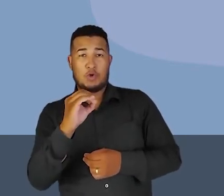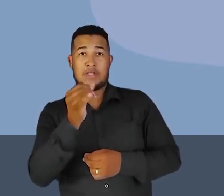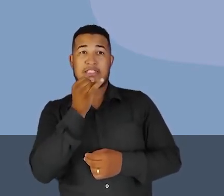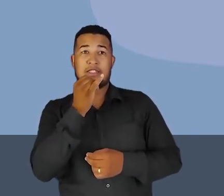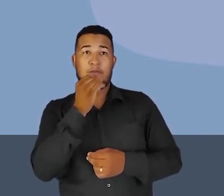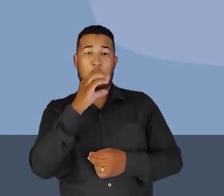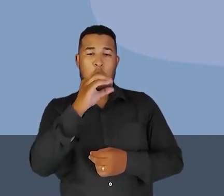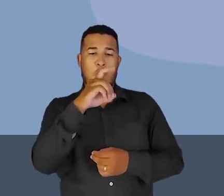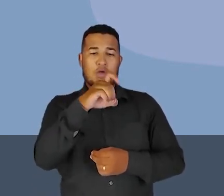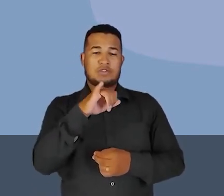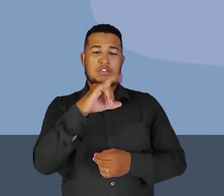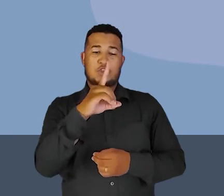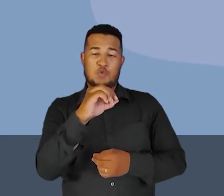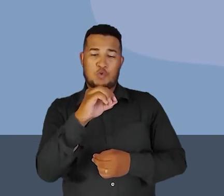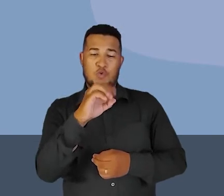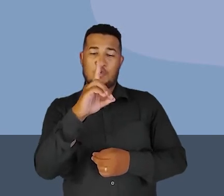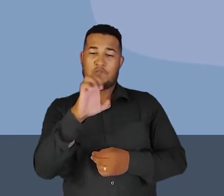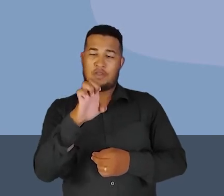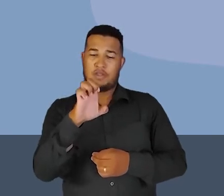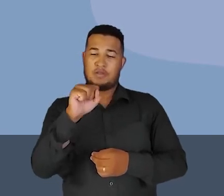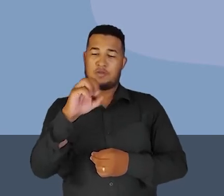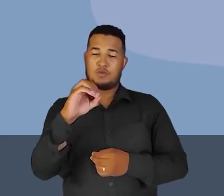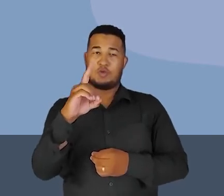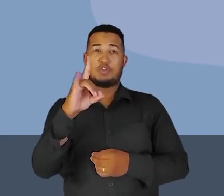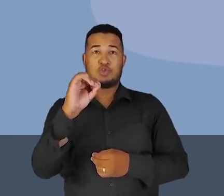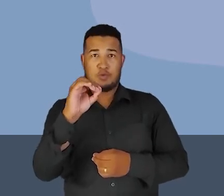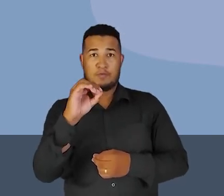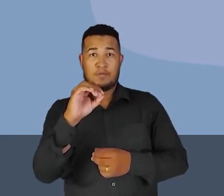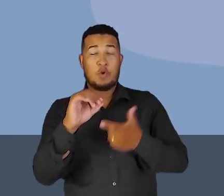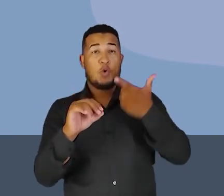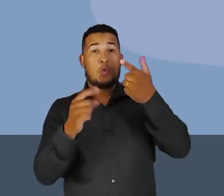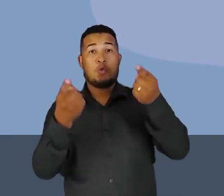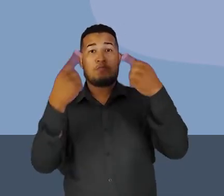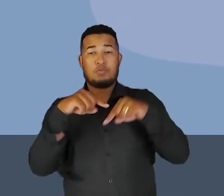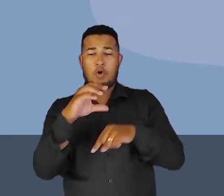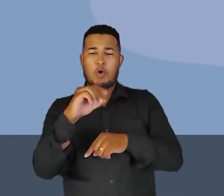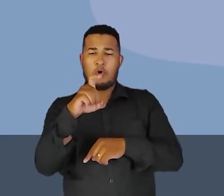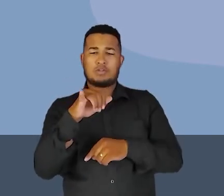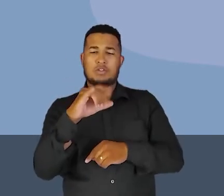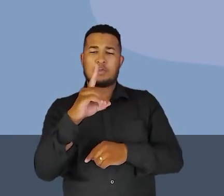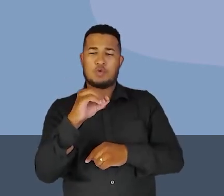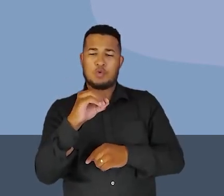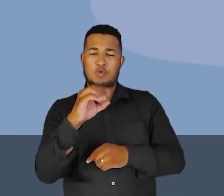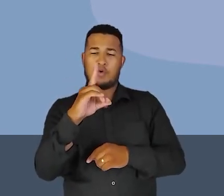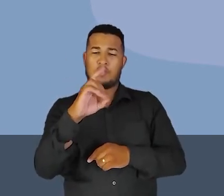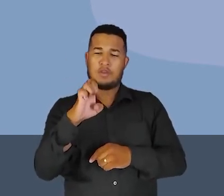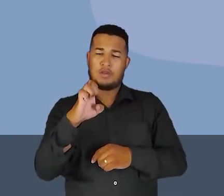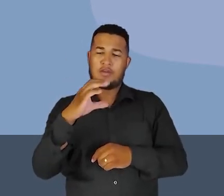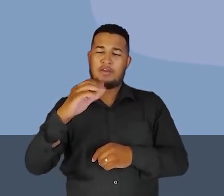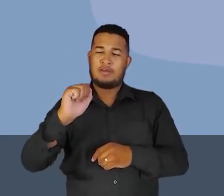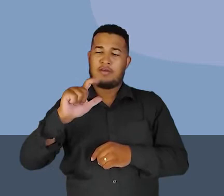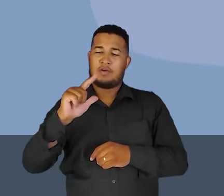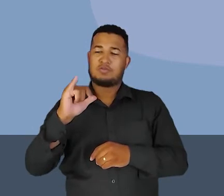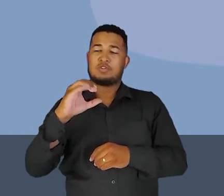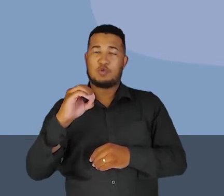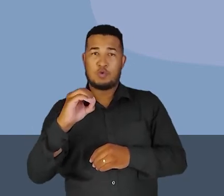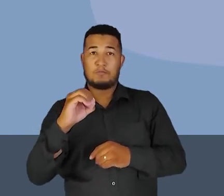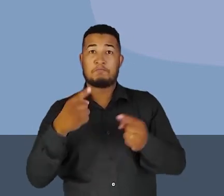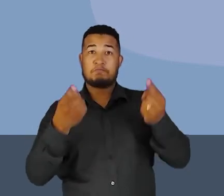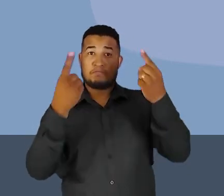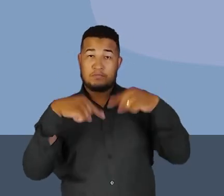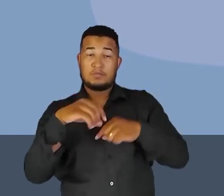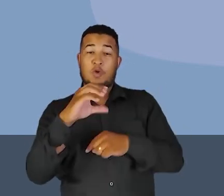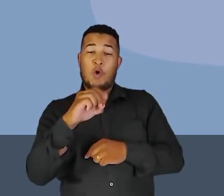sódio, uma vez que Na é o sódio, CaO, óxido de cálcio, Al2O3, óxido de alumínio. Observa